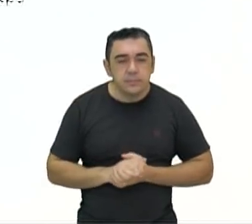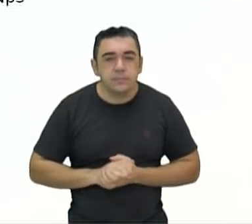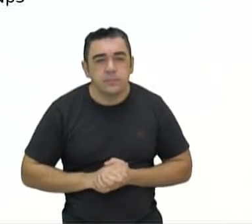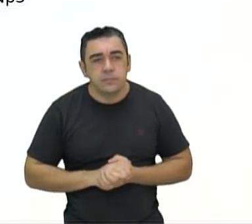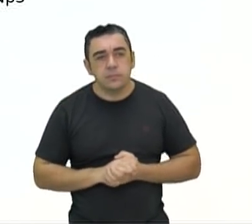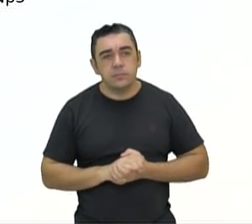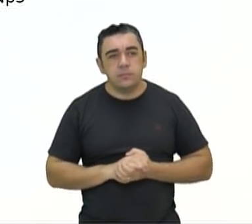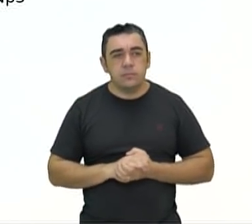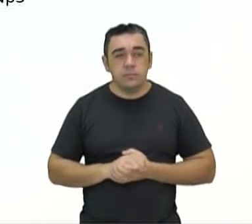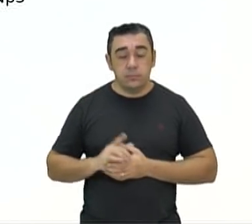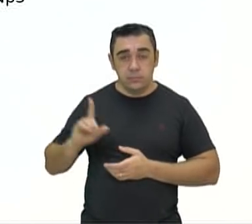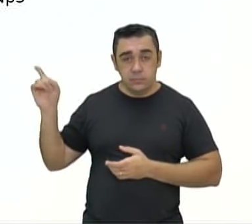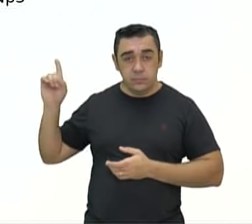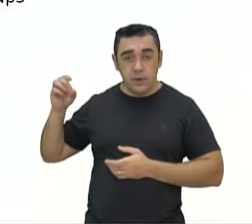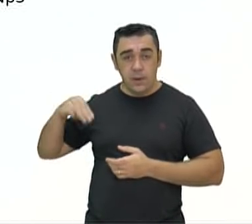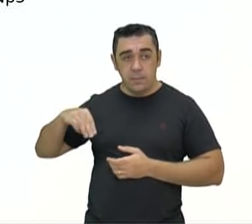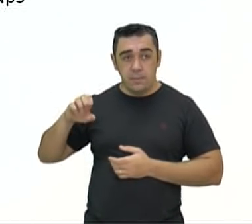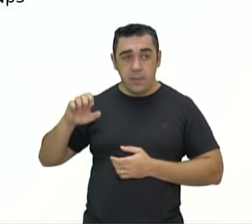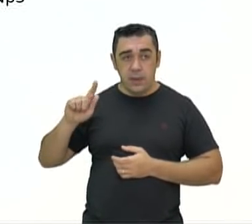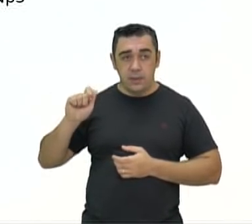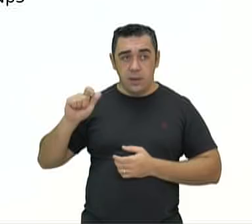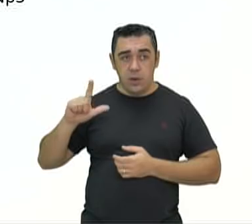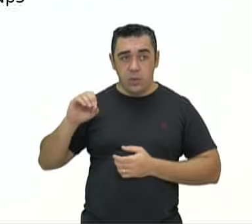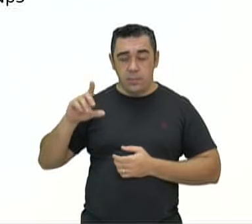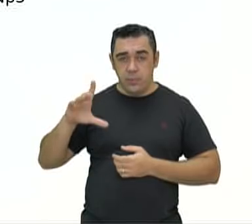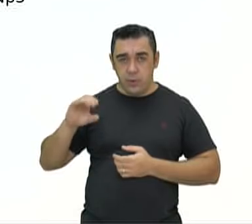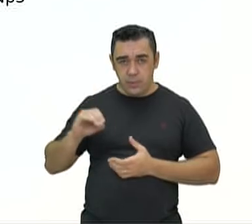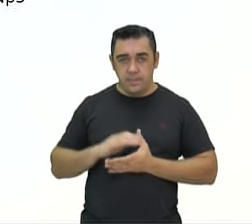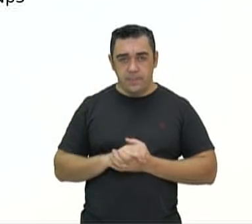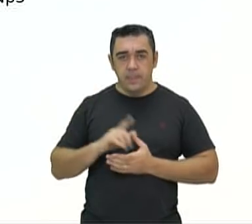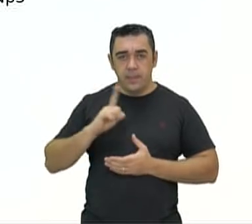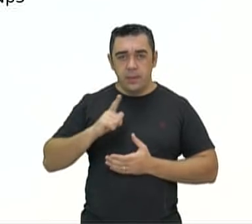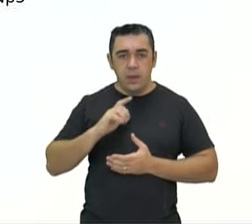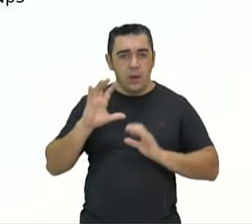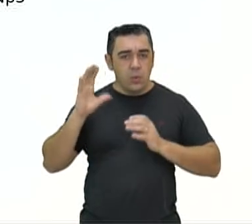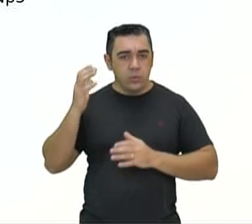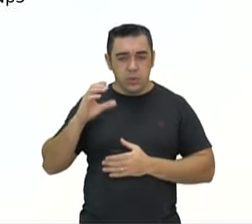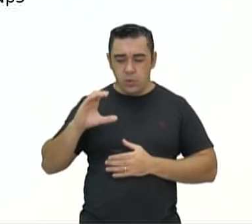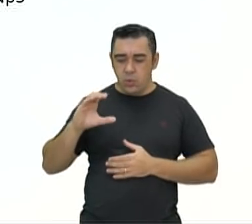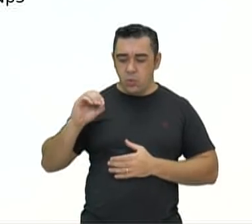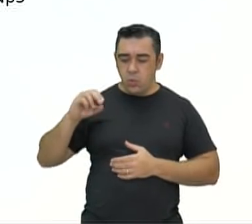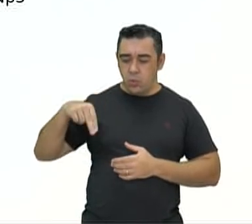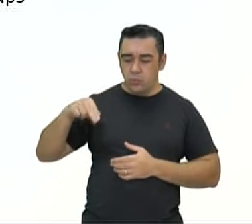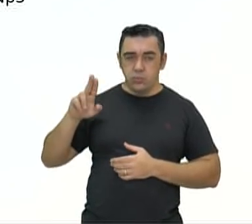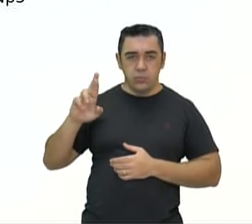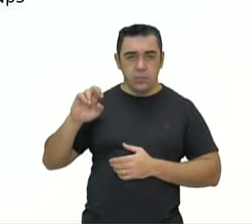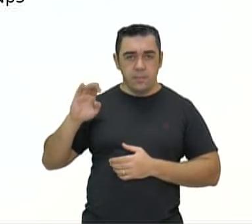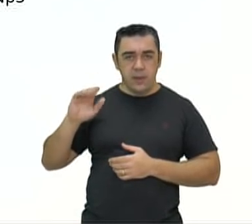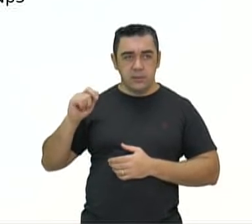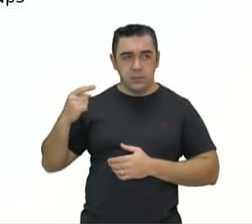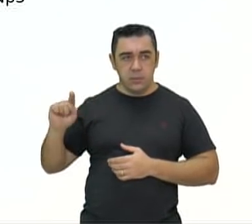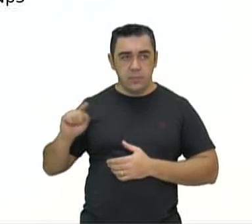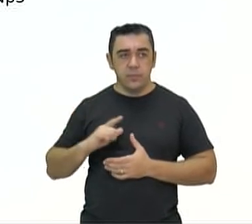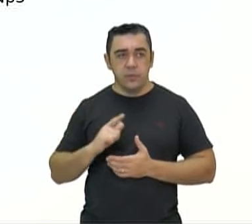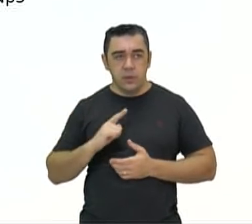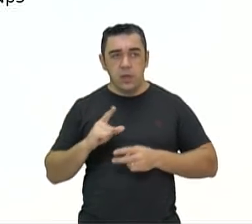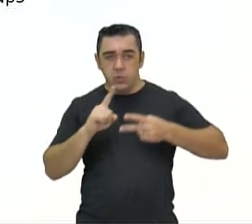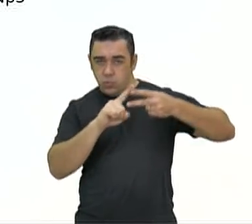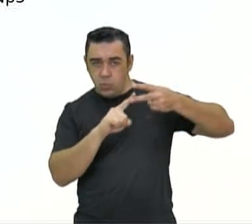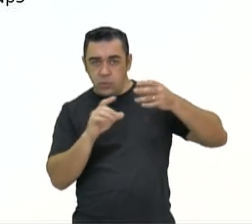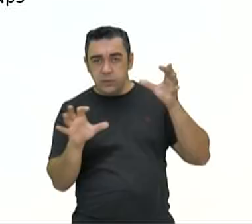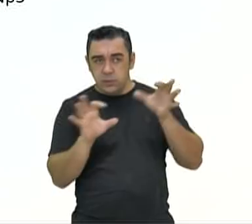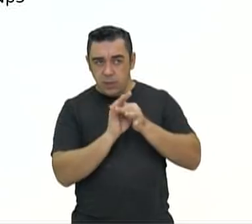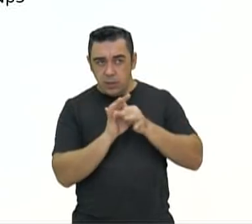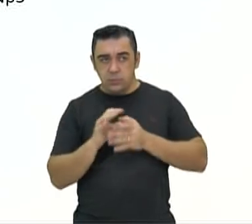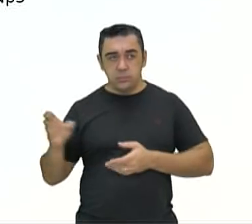só, dentro dessas megalópolis nós temos, e no processo de conurbação, que é Boston e mais